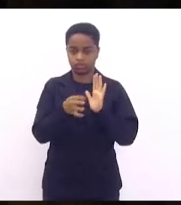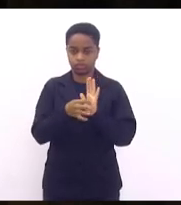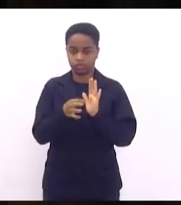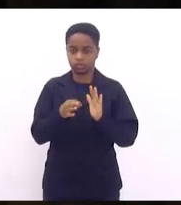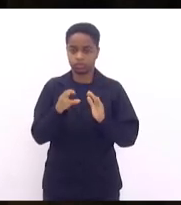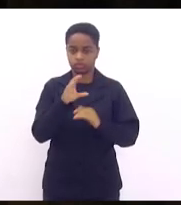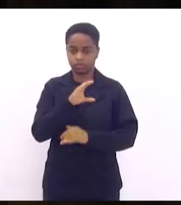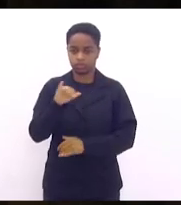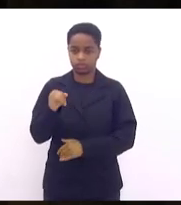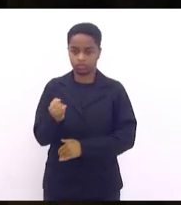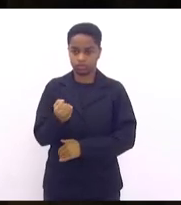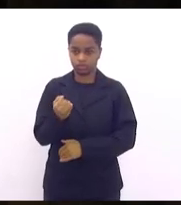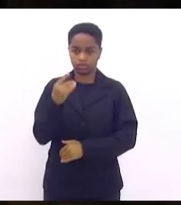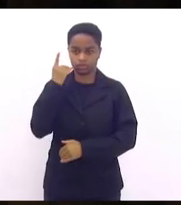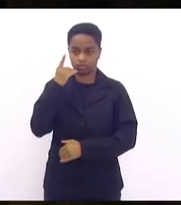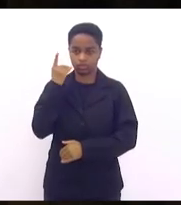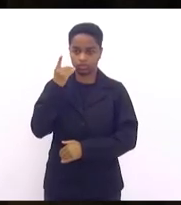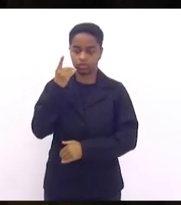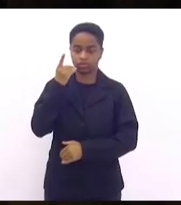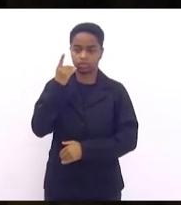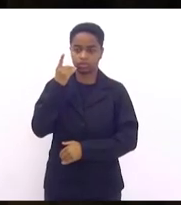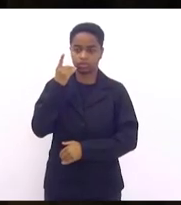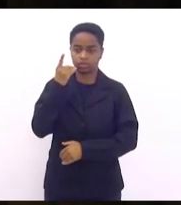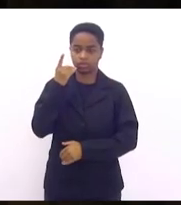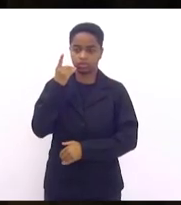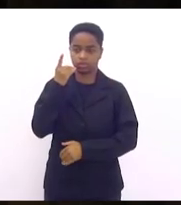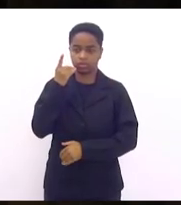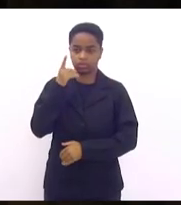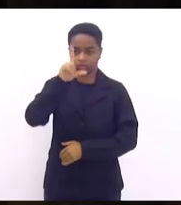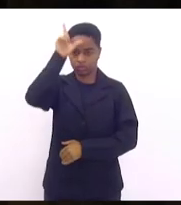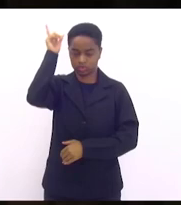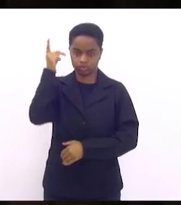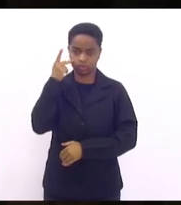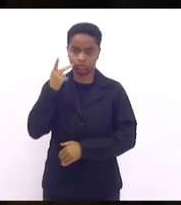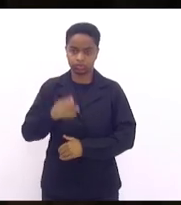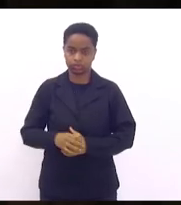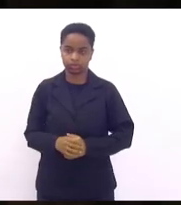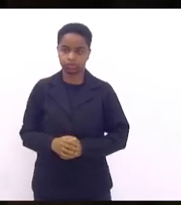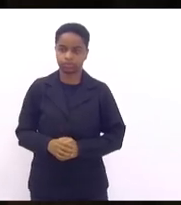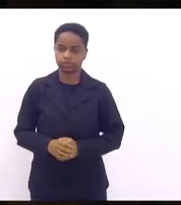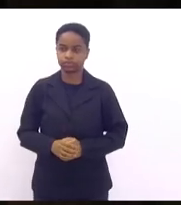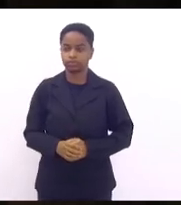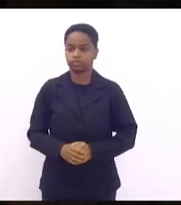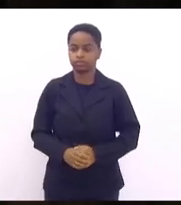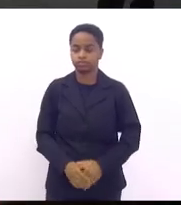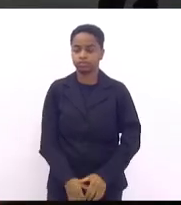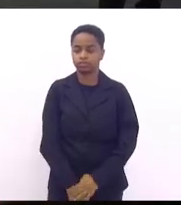pela Comissão de Constituição e Justiça, deputado Luiz Paulo.